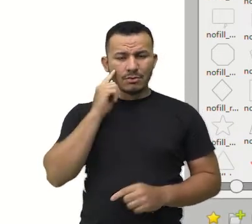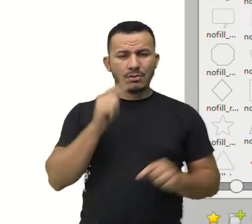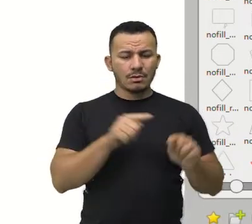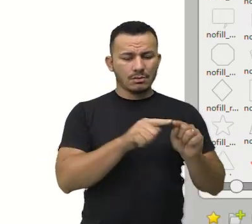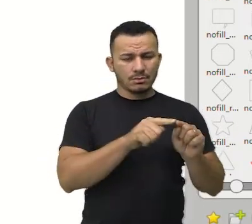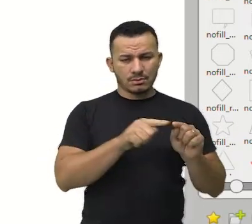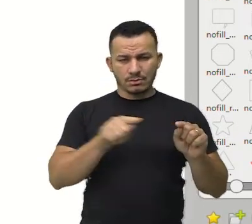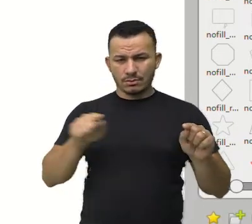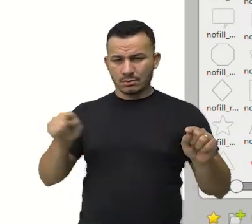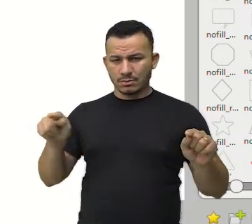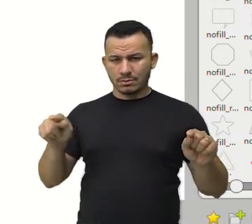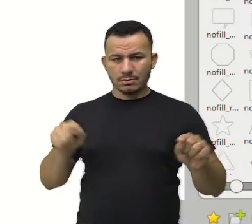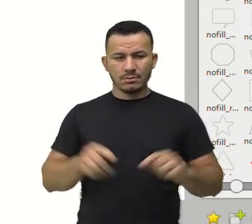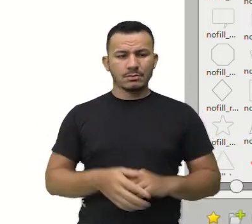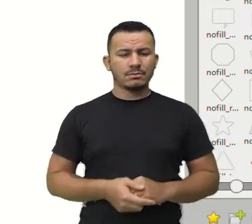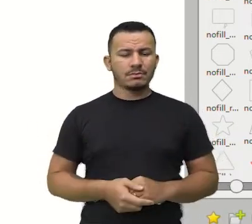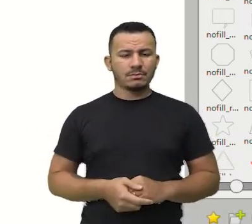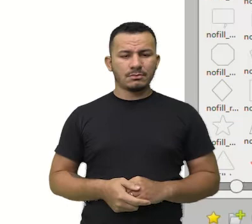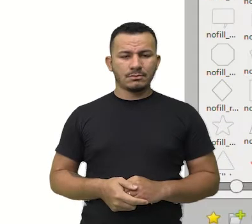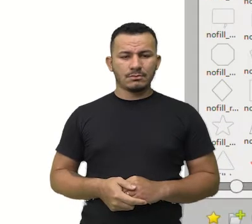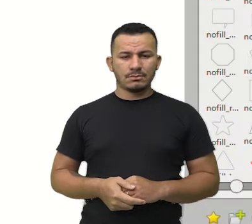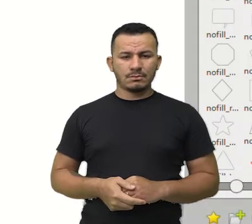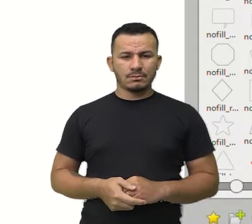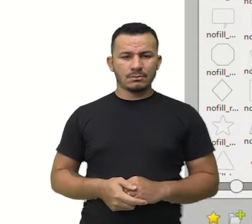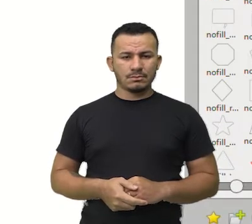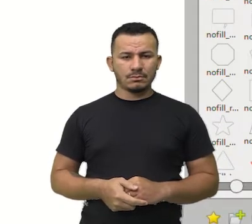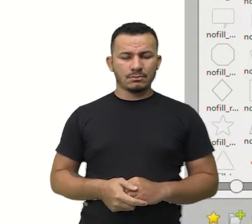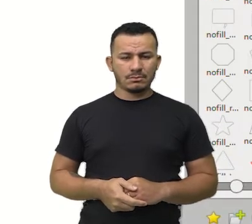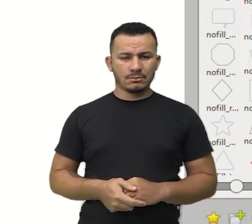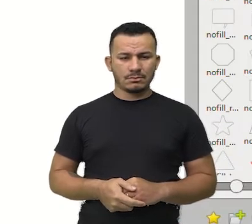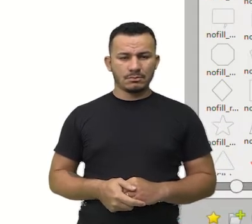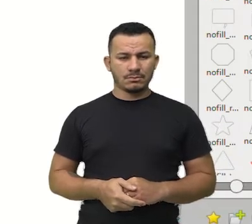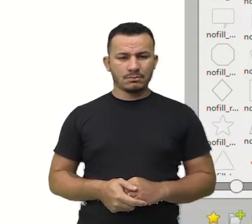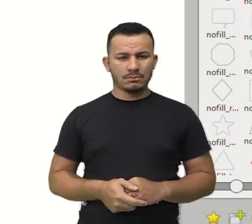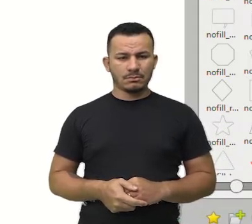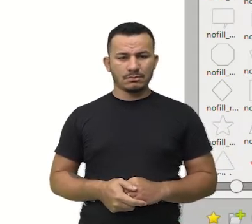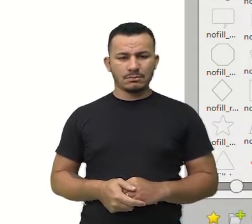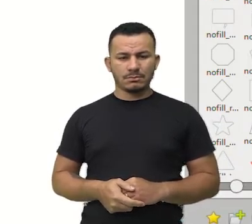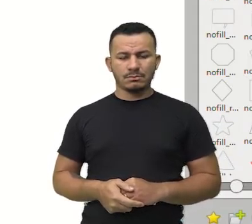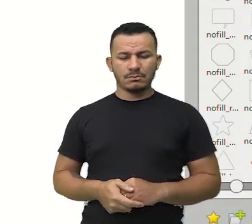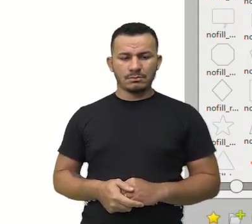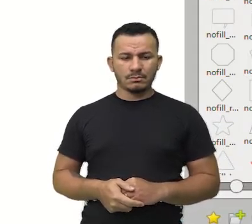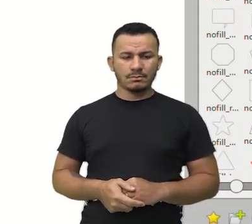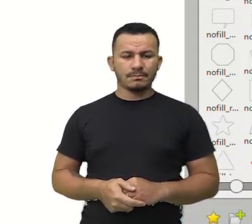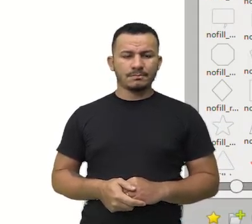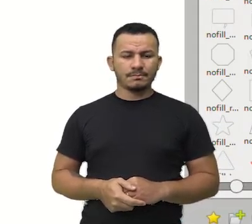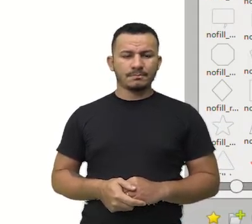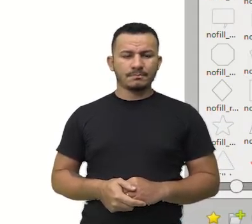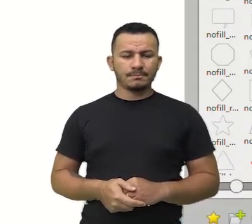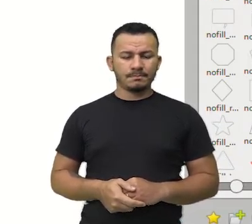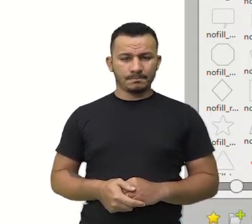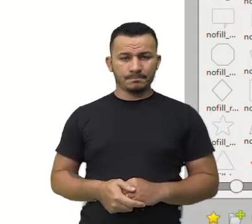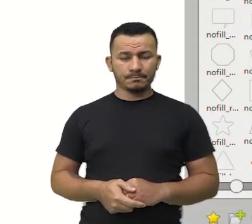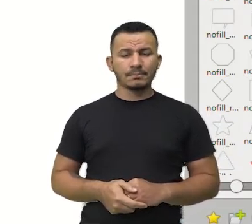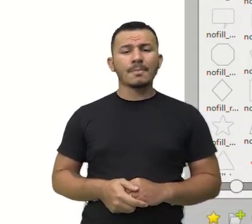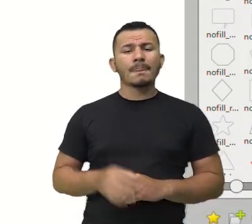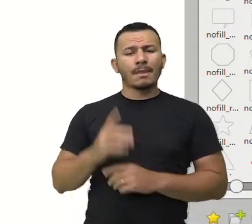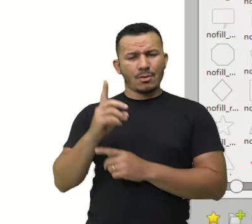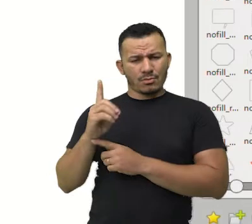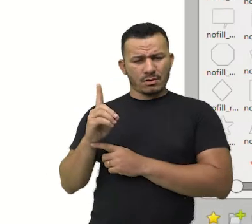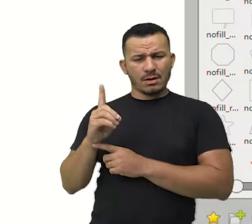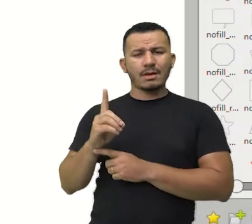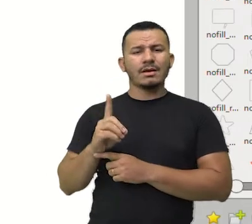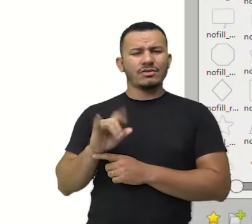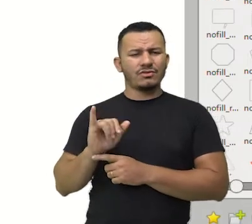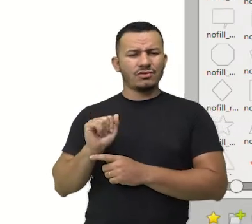diâmetro da circunferência. Você vai traçar aqui um segmento que liga um outro lado, passando pelo centro, tá legal? E aí,